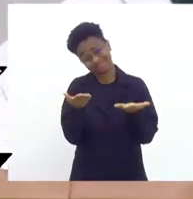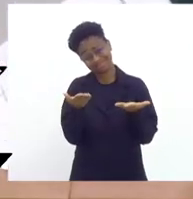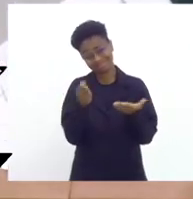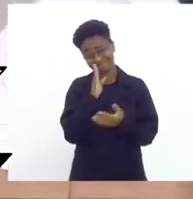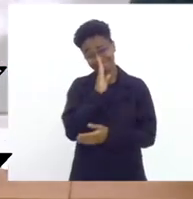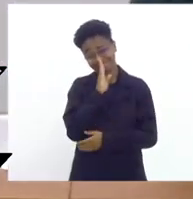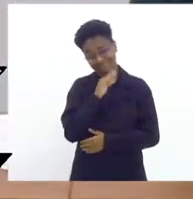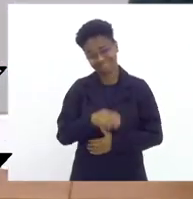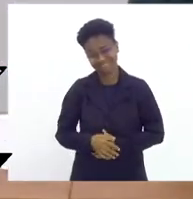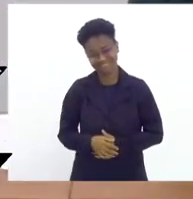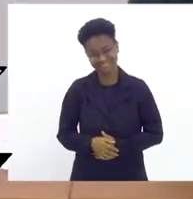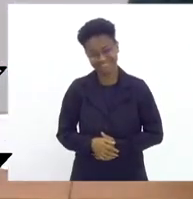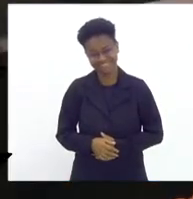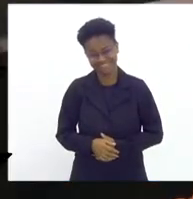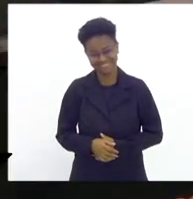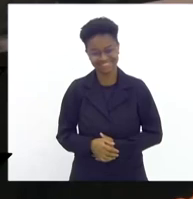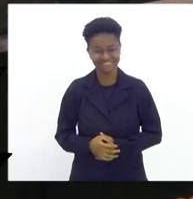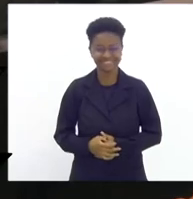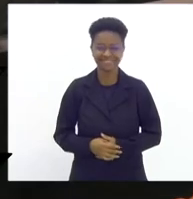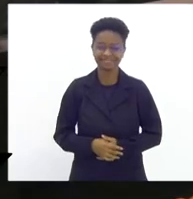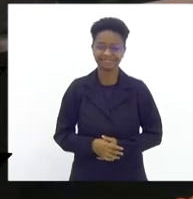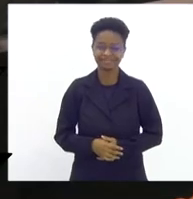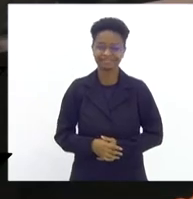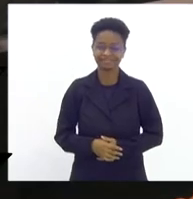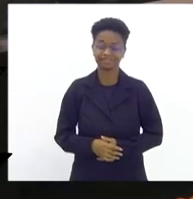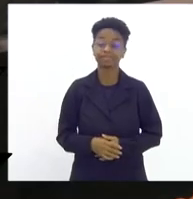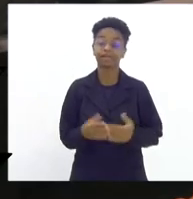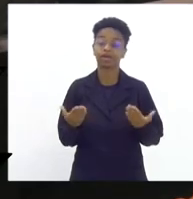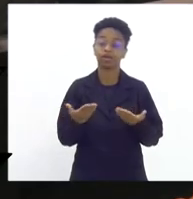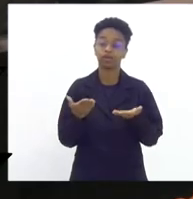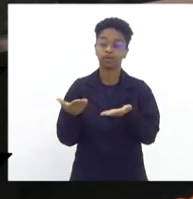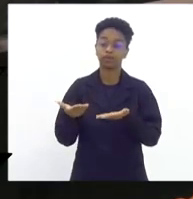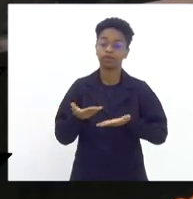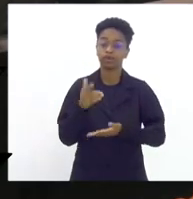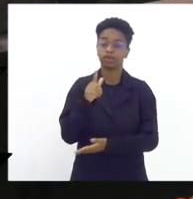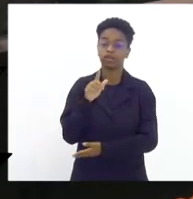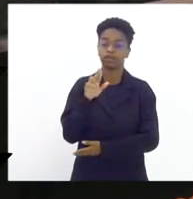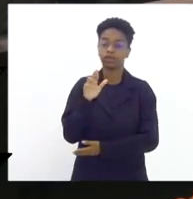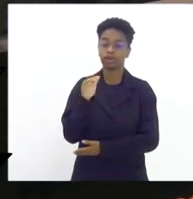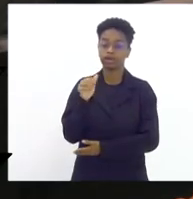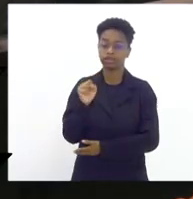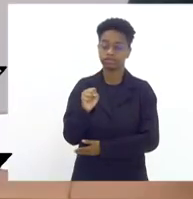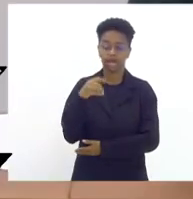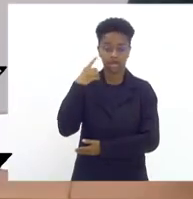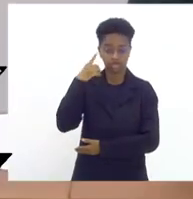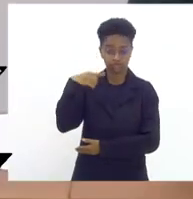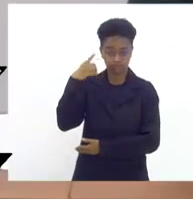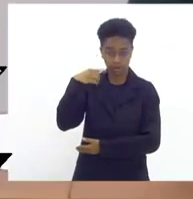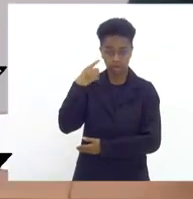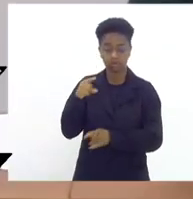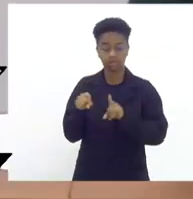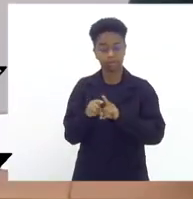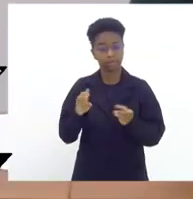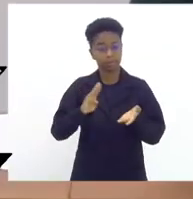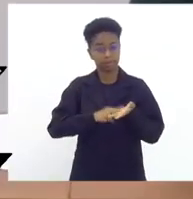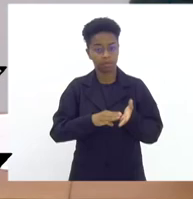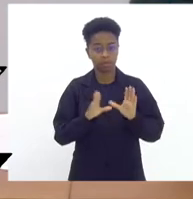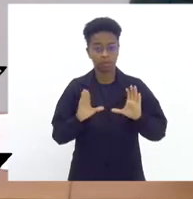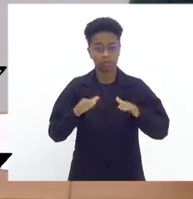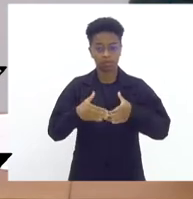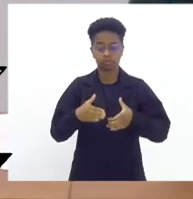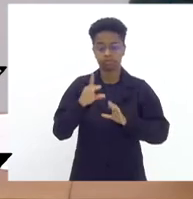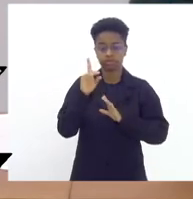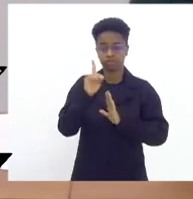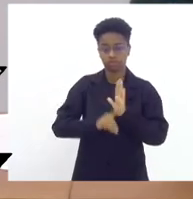ficar quieto enfim vamos lá chamar que o Lucas Barbosa advogado e membro da comissão de direitos humanos e assistência